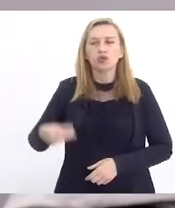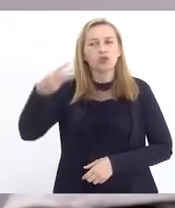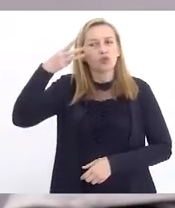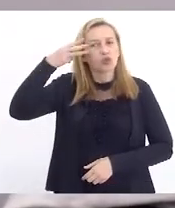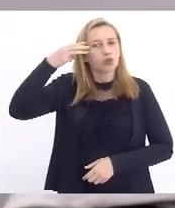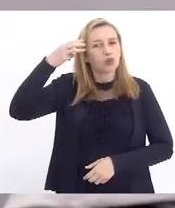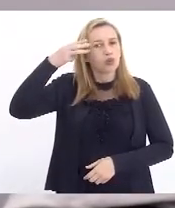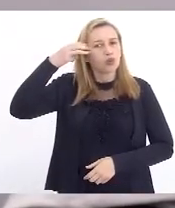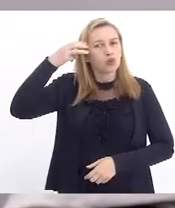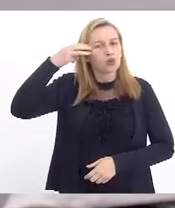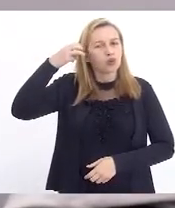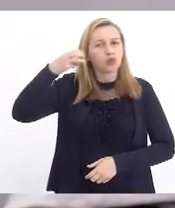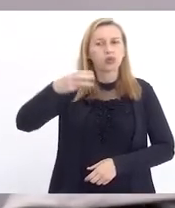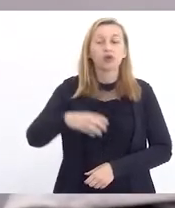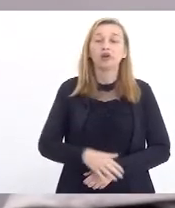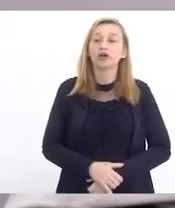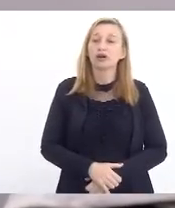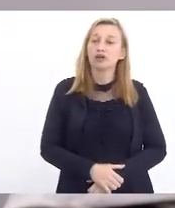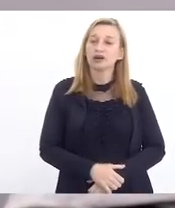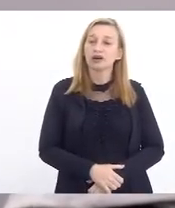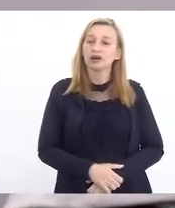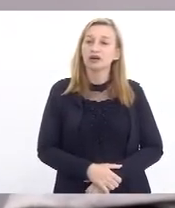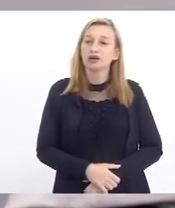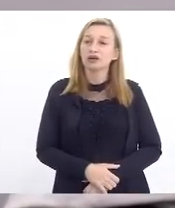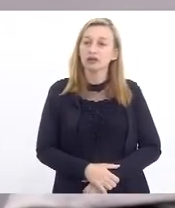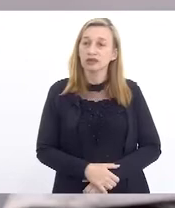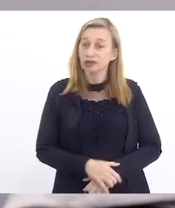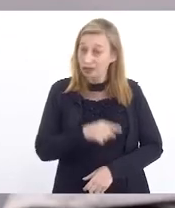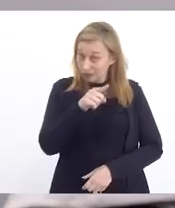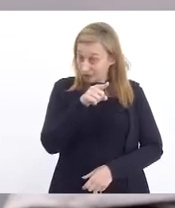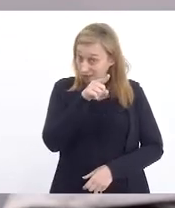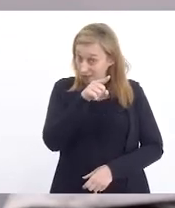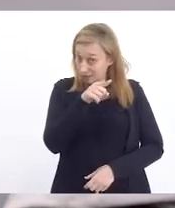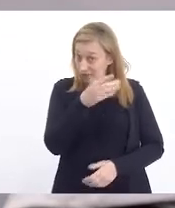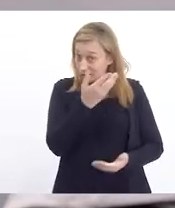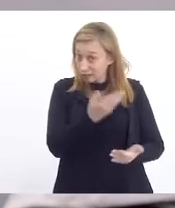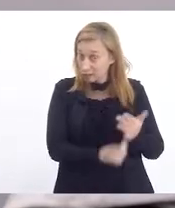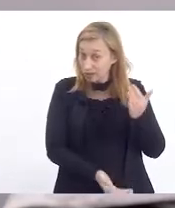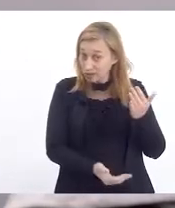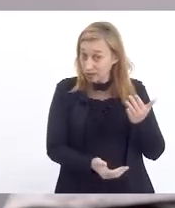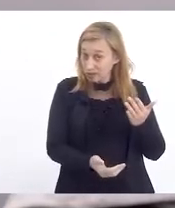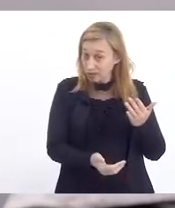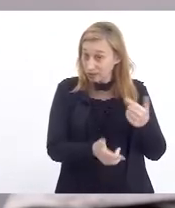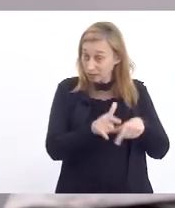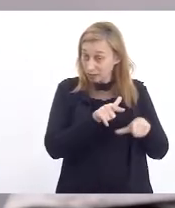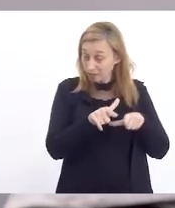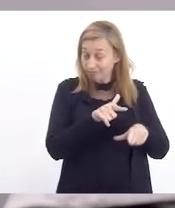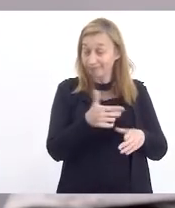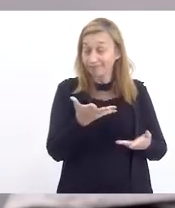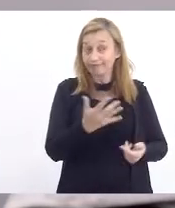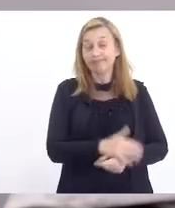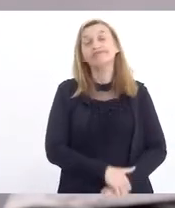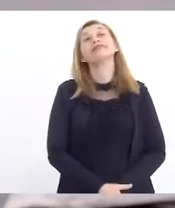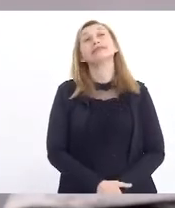Wilson Witzel, desculpe. Esse mesmo que perdeu o mandato.